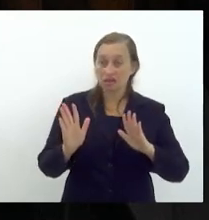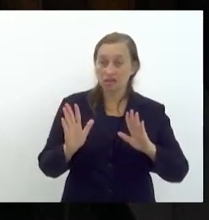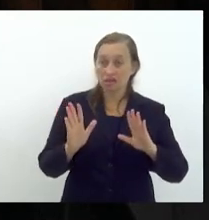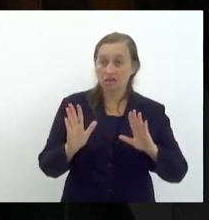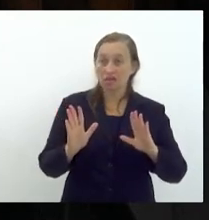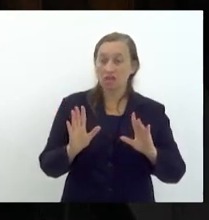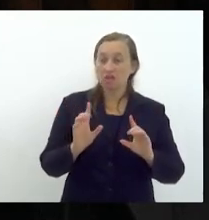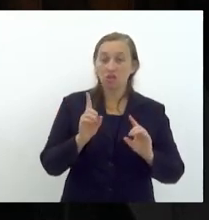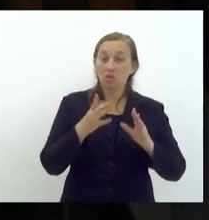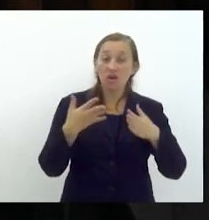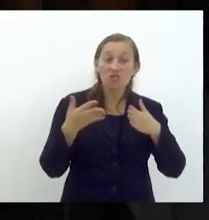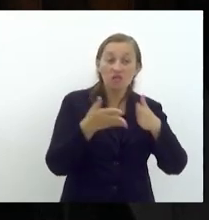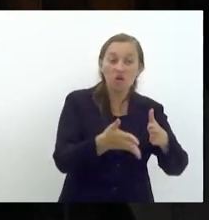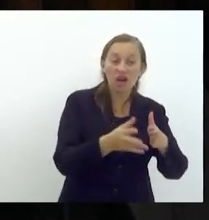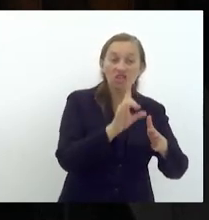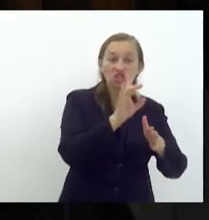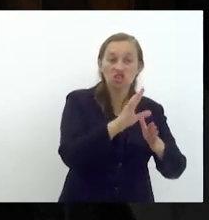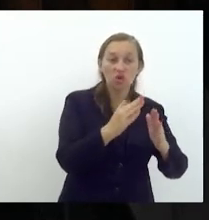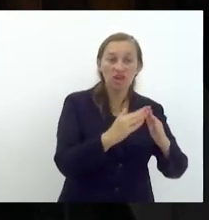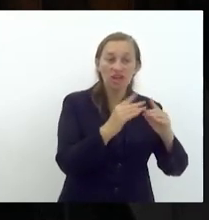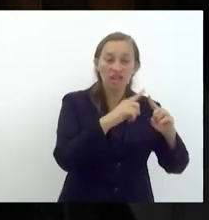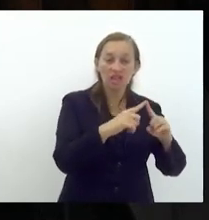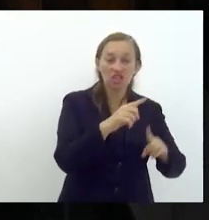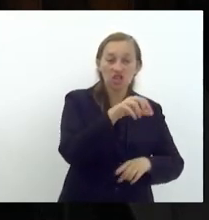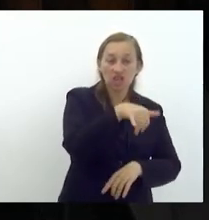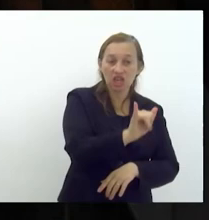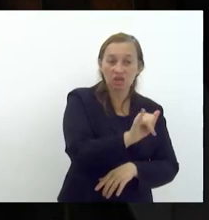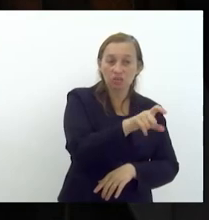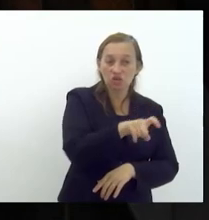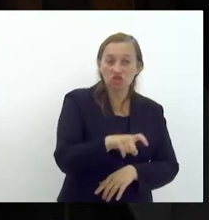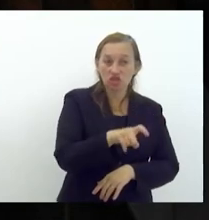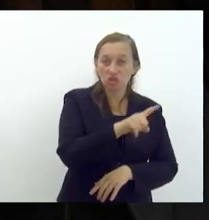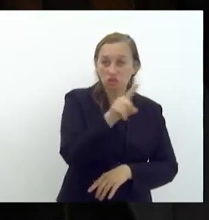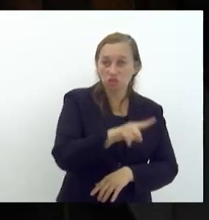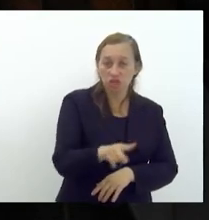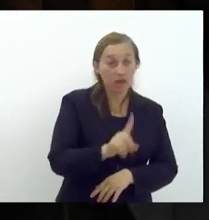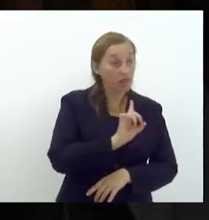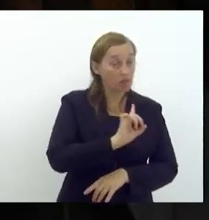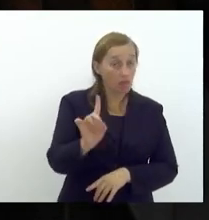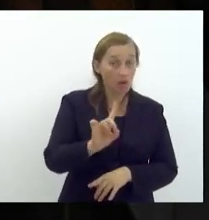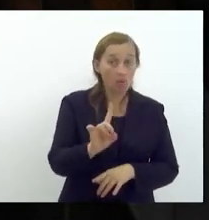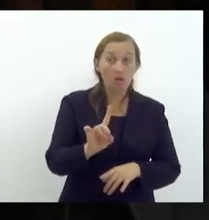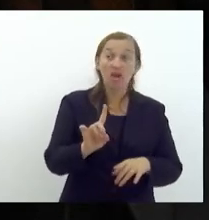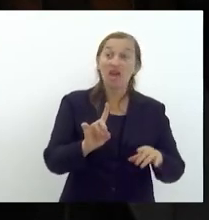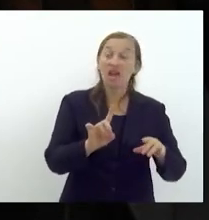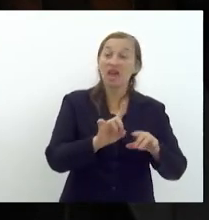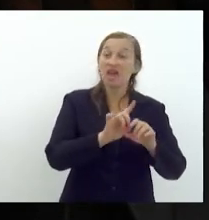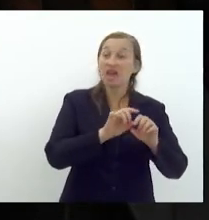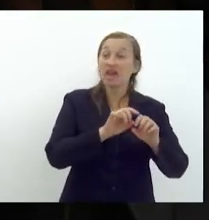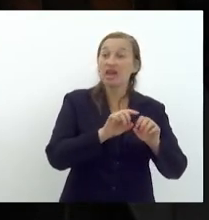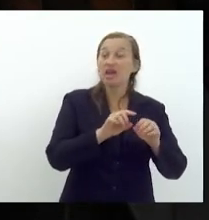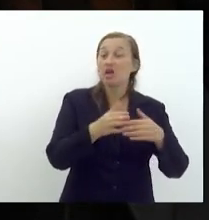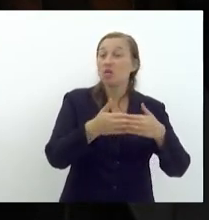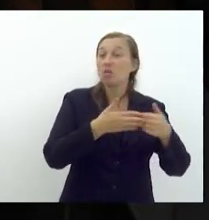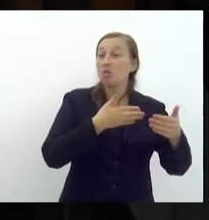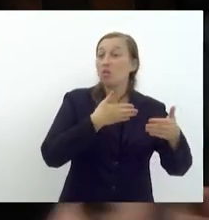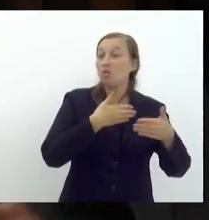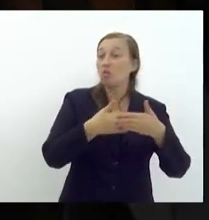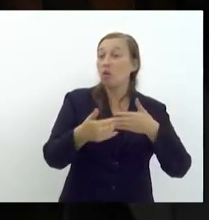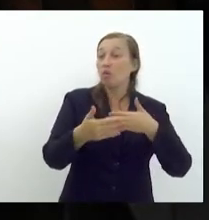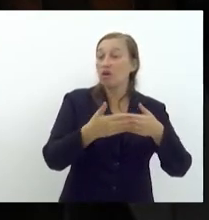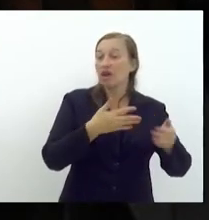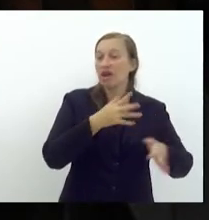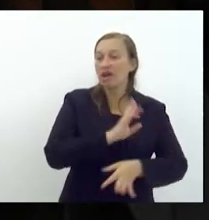para a igreja X Y ou Z ele é direcionado para igrejas e qualquer